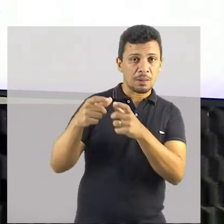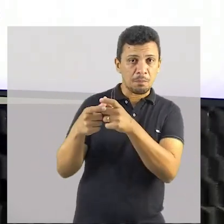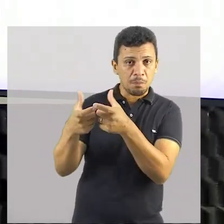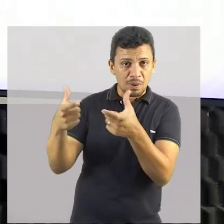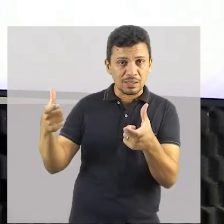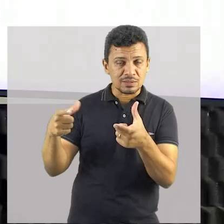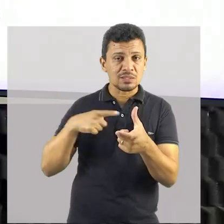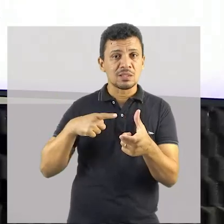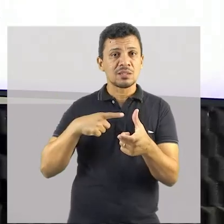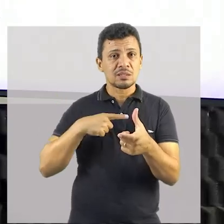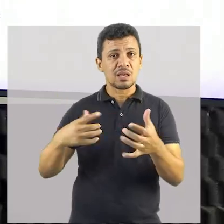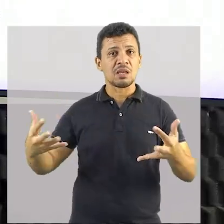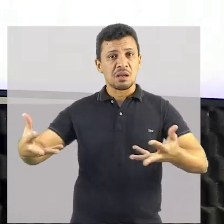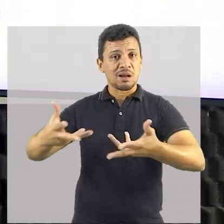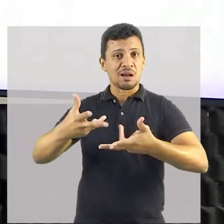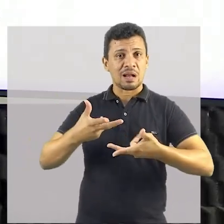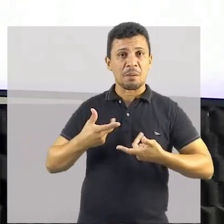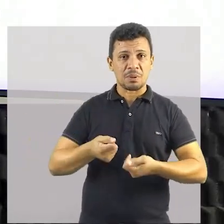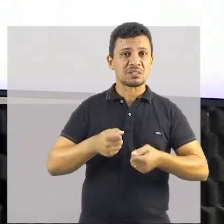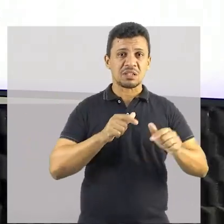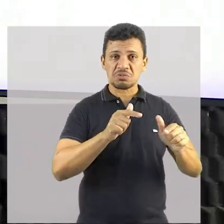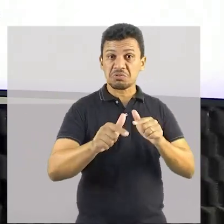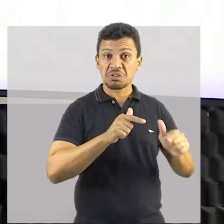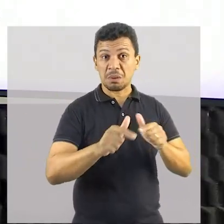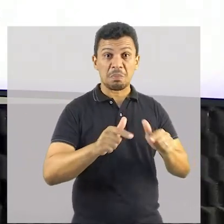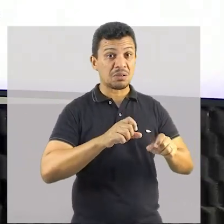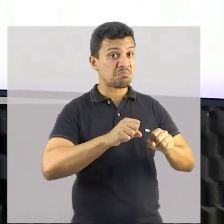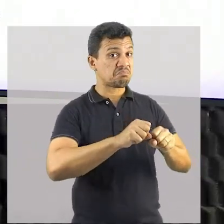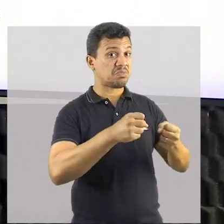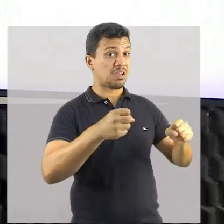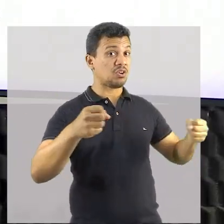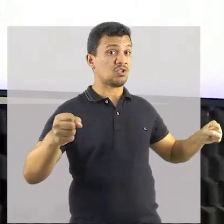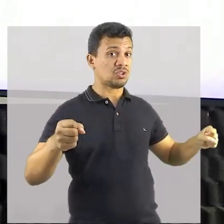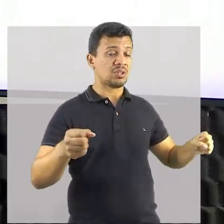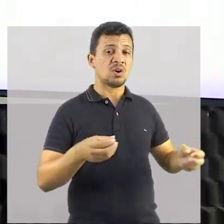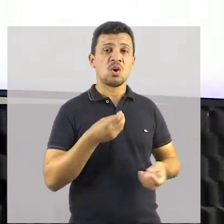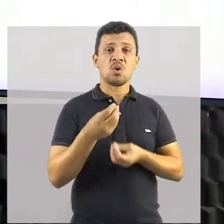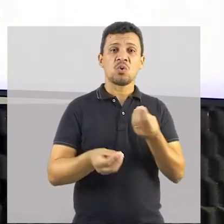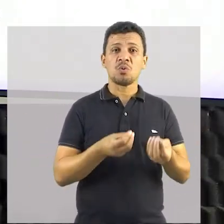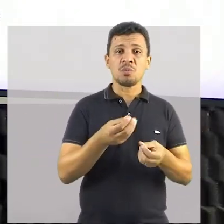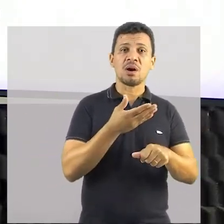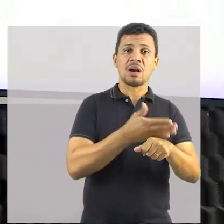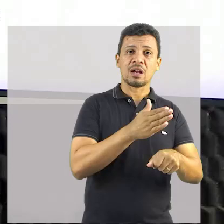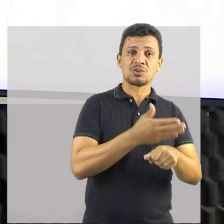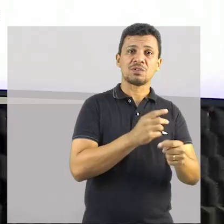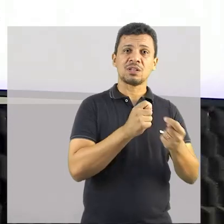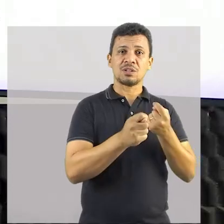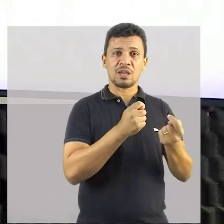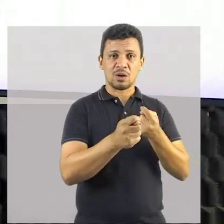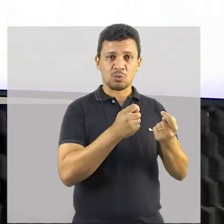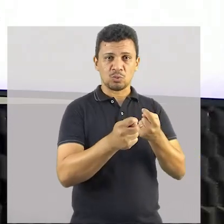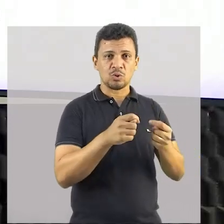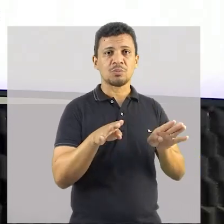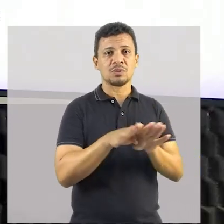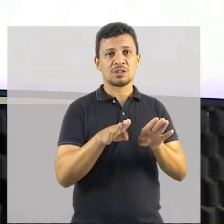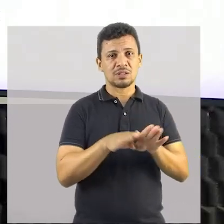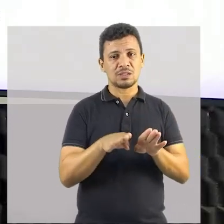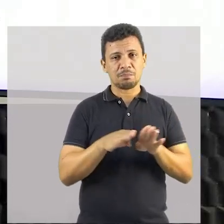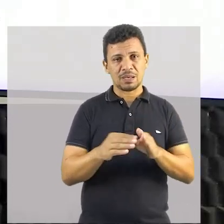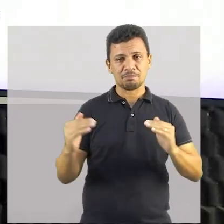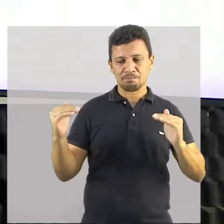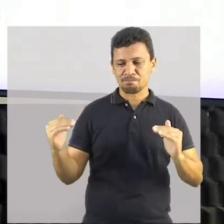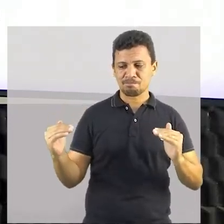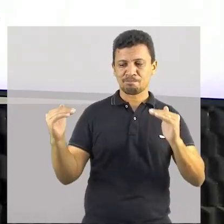uma capacidade de produção gigantesca. A gente só precisa saber se as atividades econômicas estão crescendo na mesma